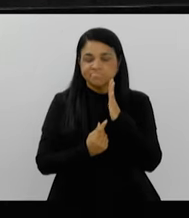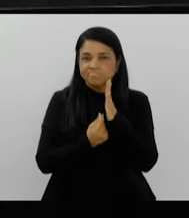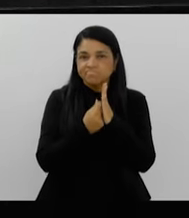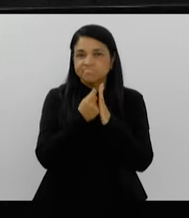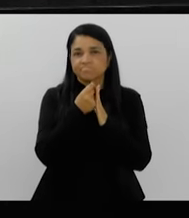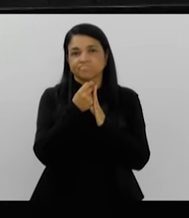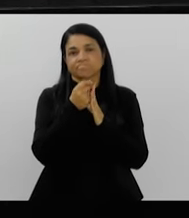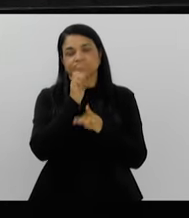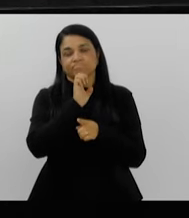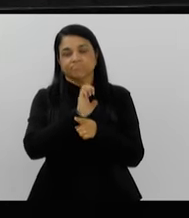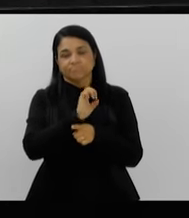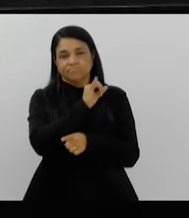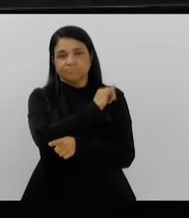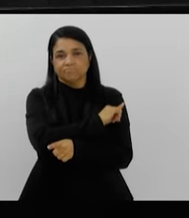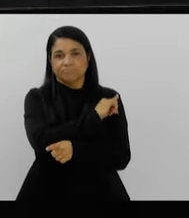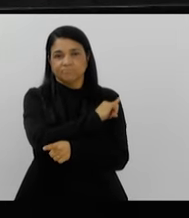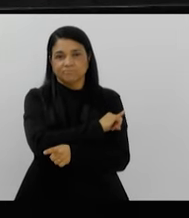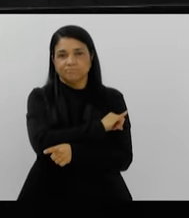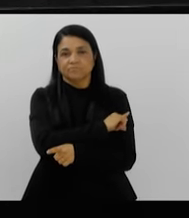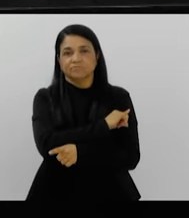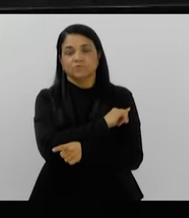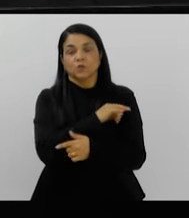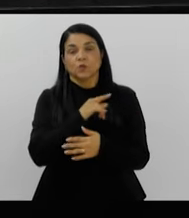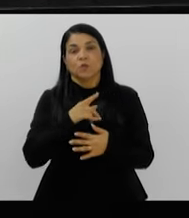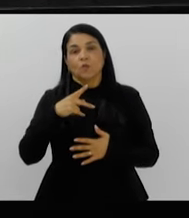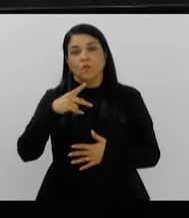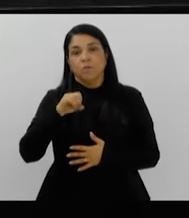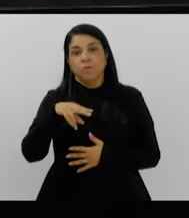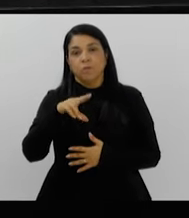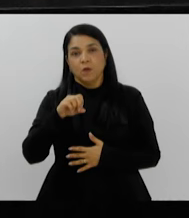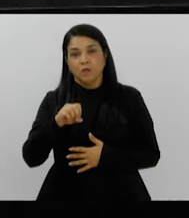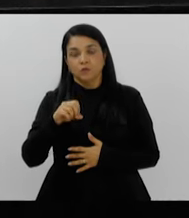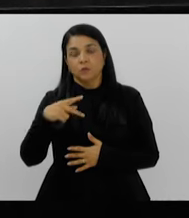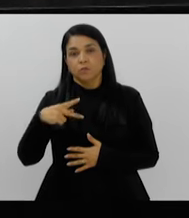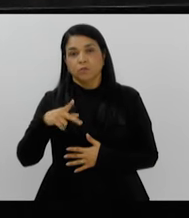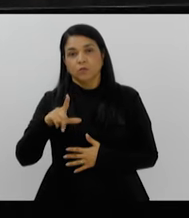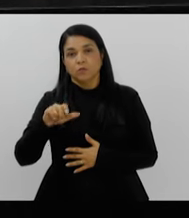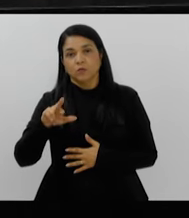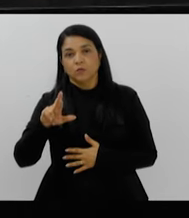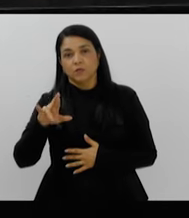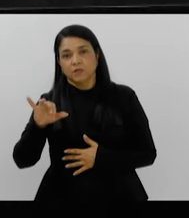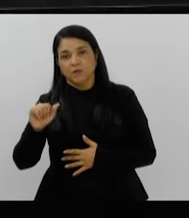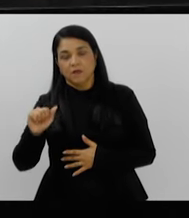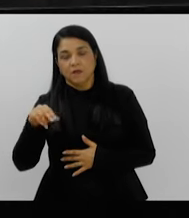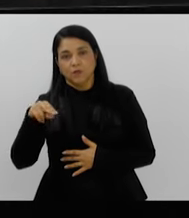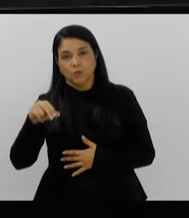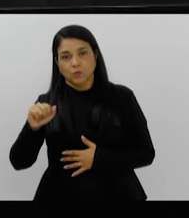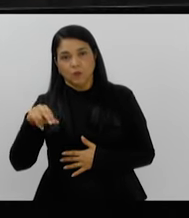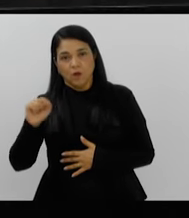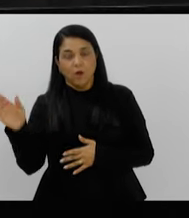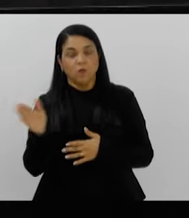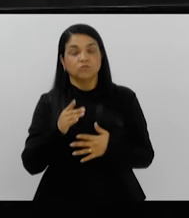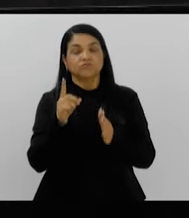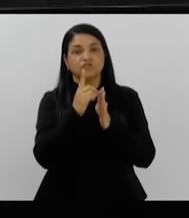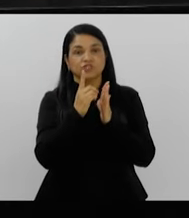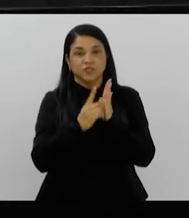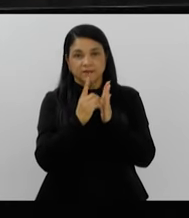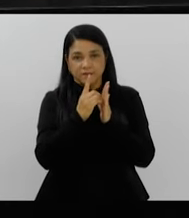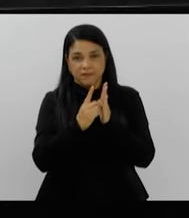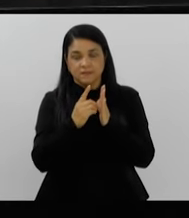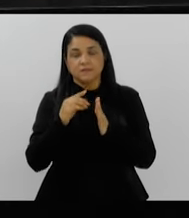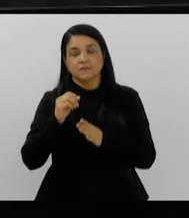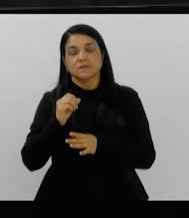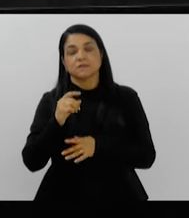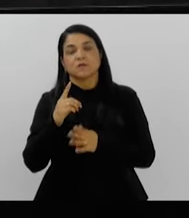orçamentário do nosso Estado, que é composto pelo Plano Plurianual, a Lei das Diretrizes Orçamentárias e a Lei